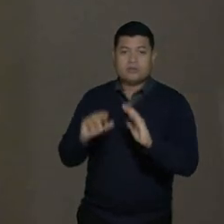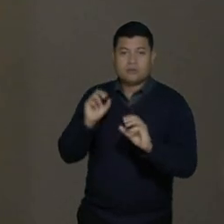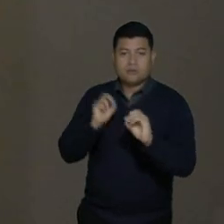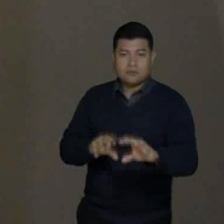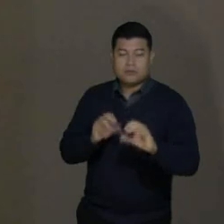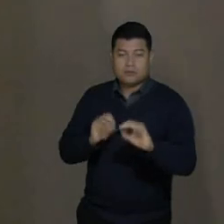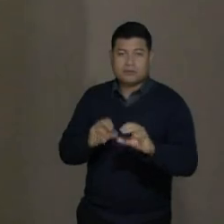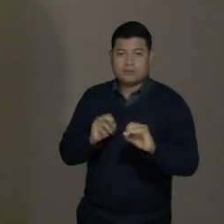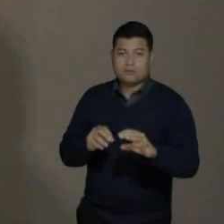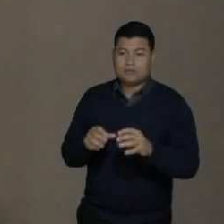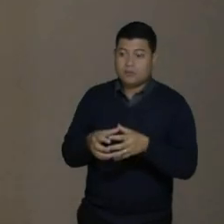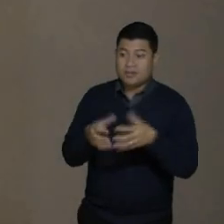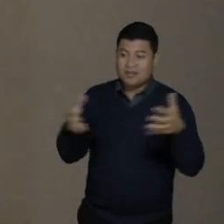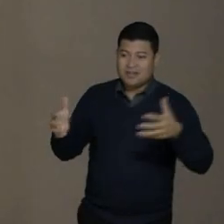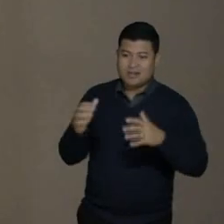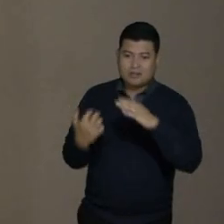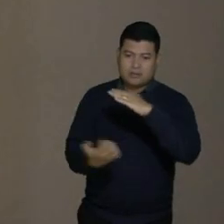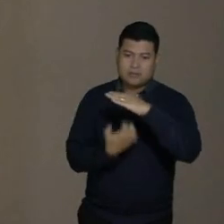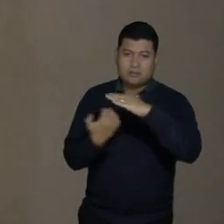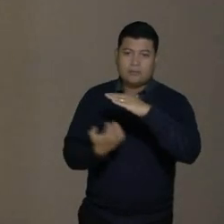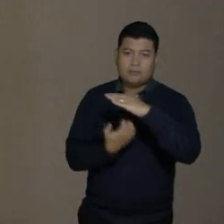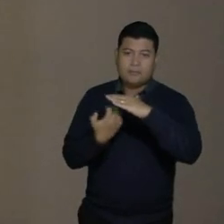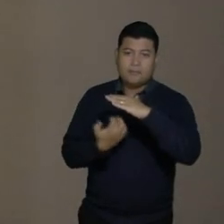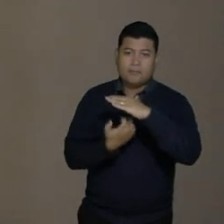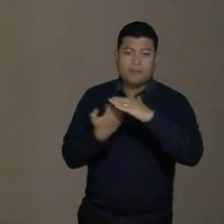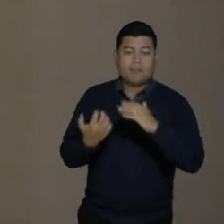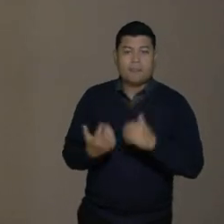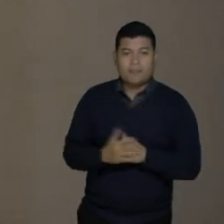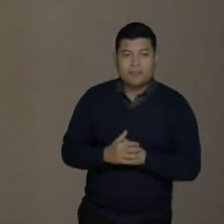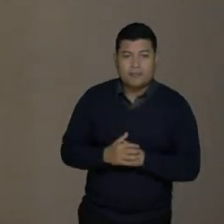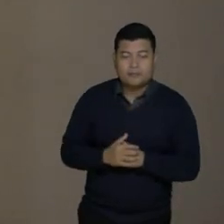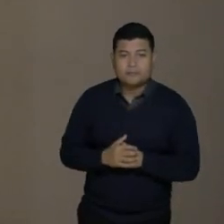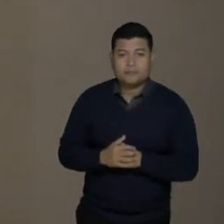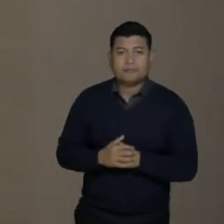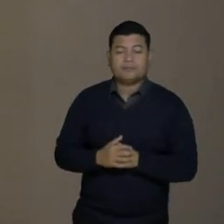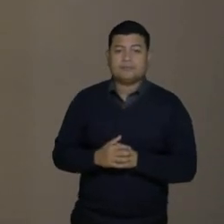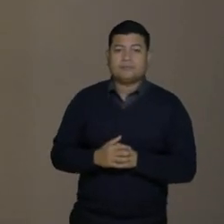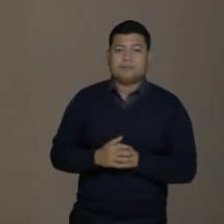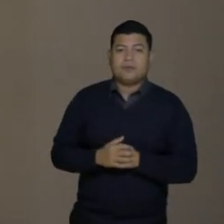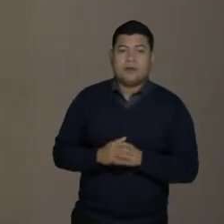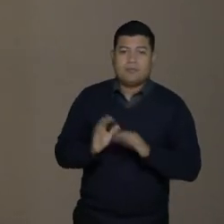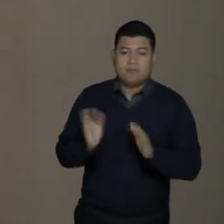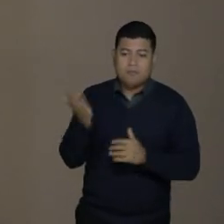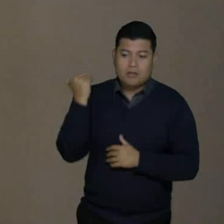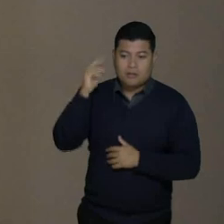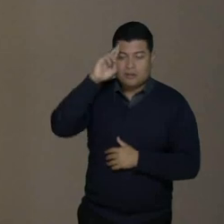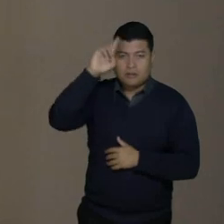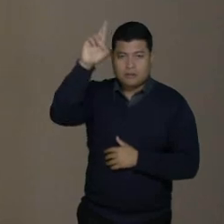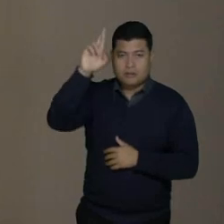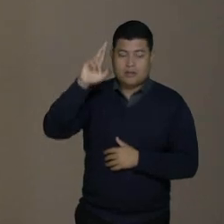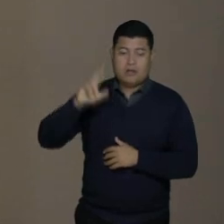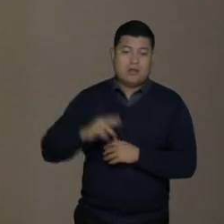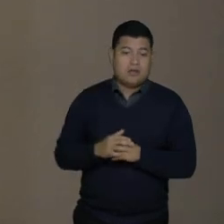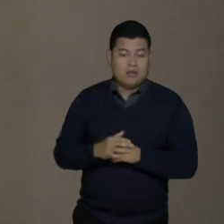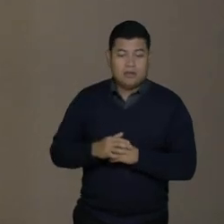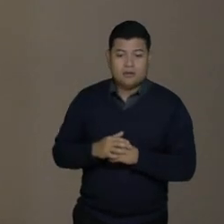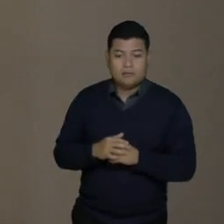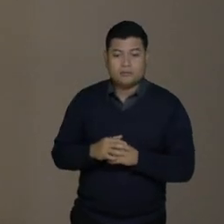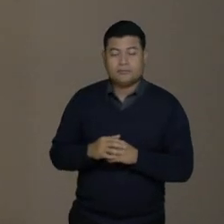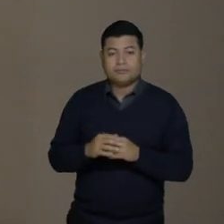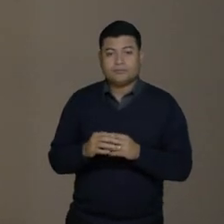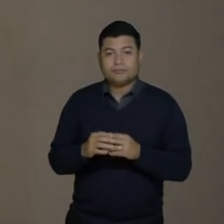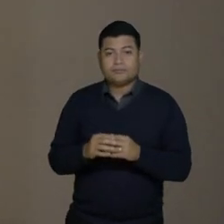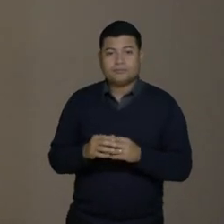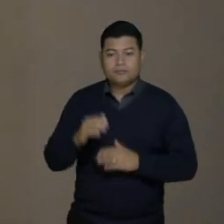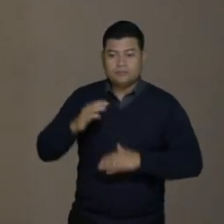grandes corporações foi de mercado de tecnologias educacionais na arco educação lá atuou também em